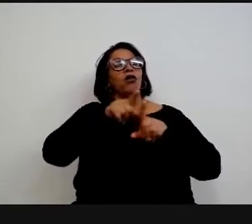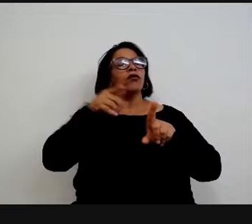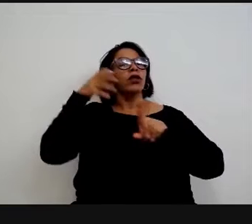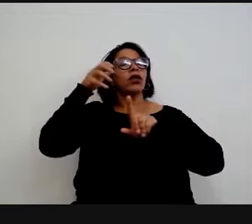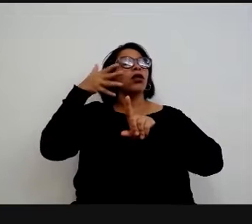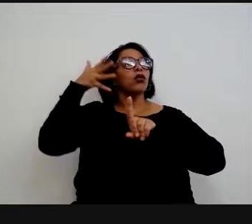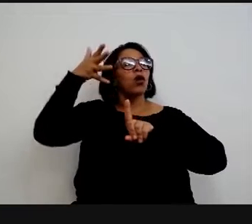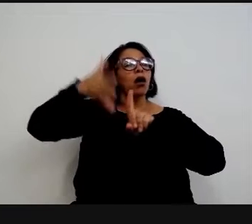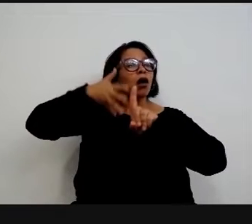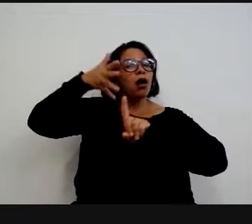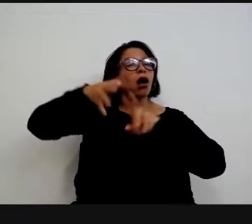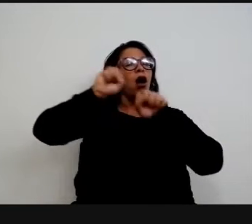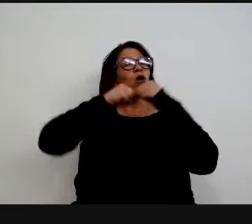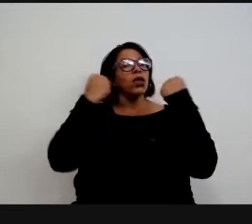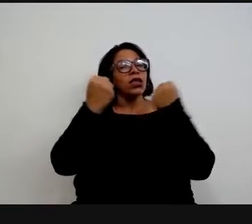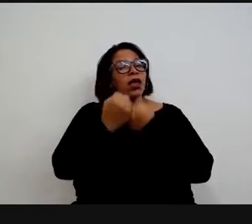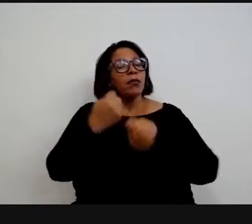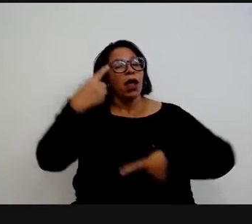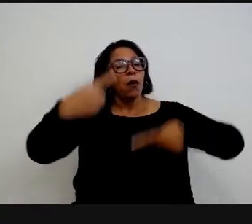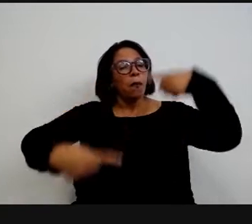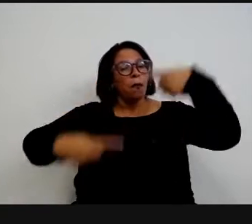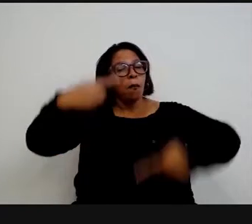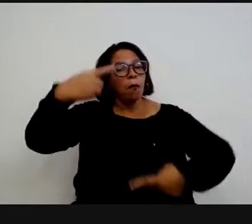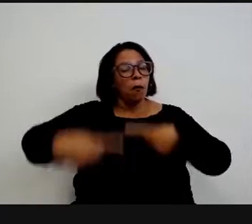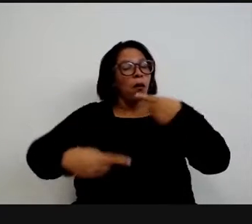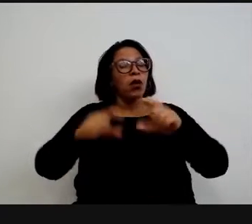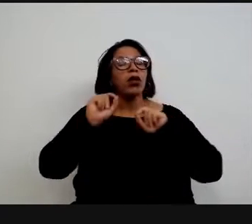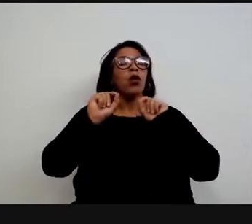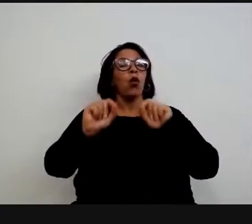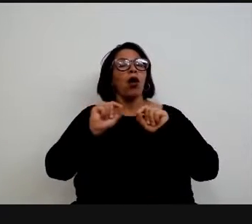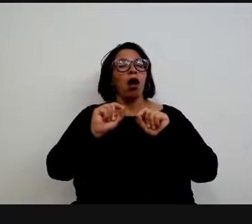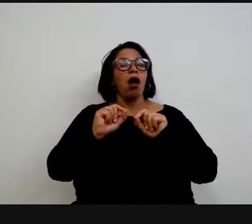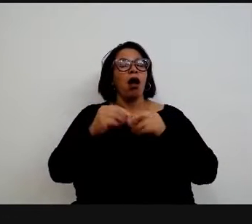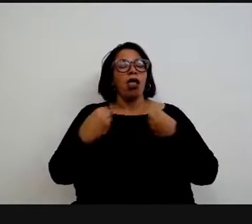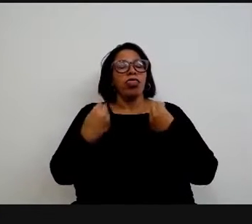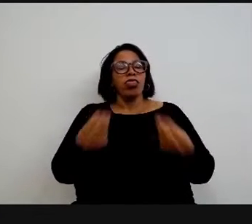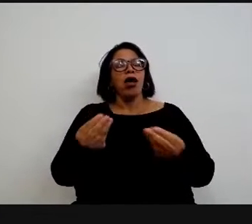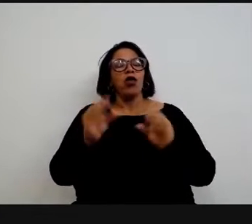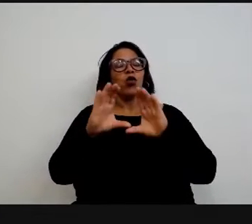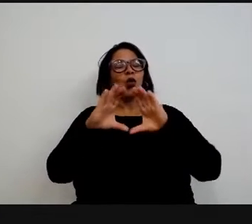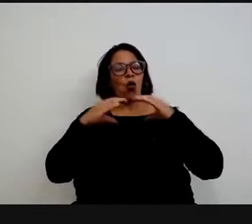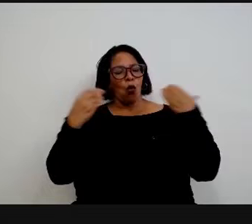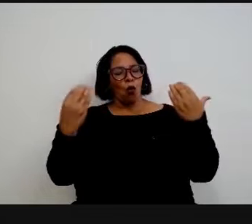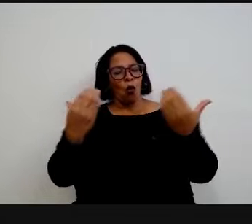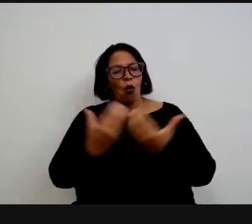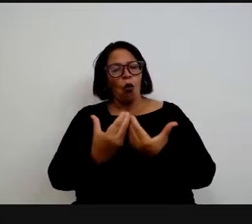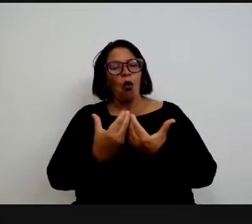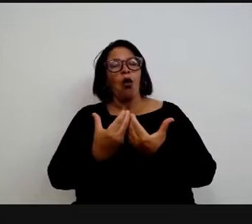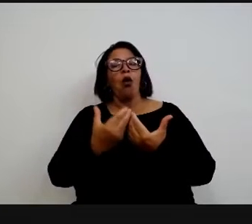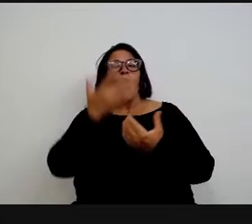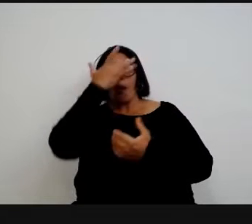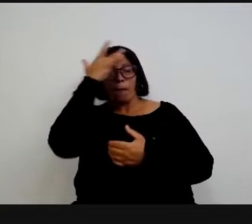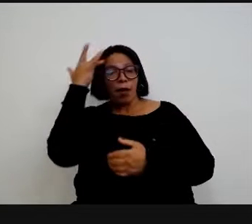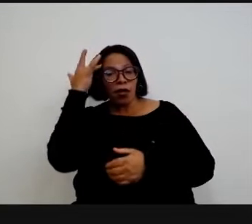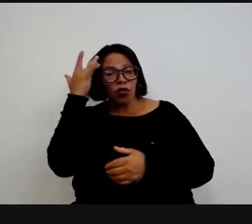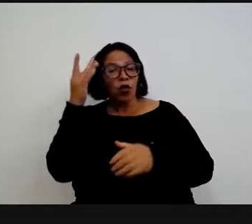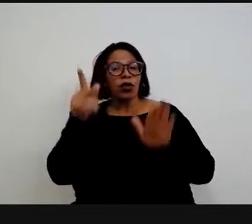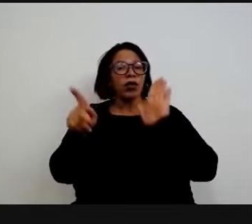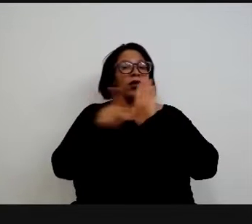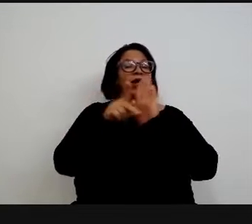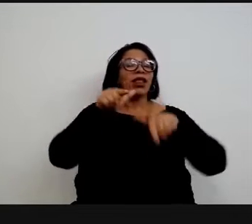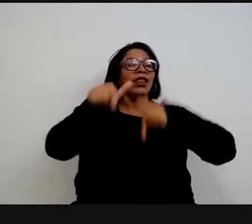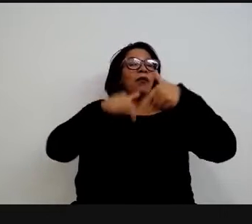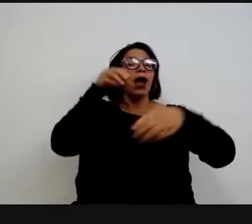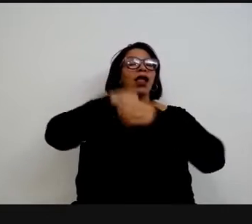seminário sobre federalismo e políticas públicas, proporcionando um encontro entre consultores de assembleias